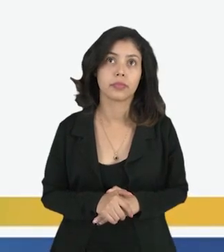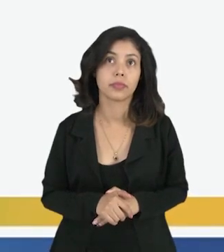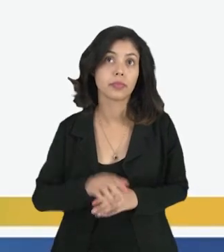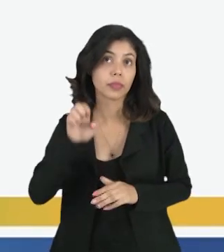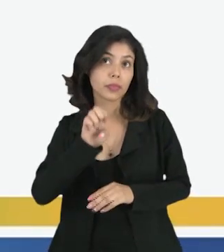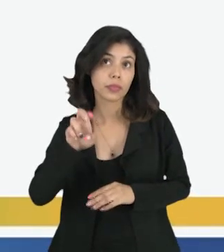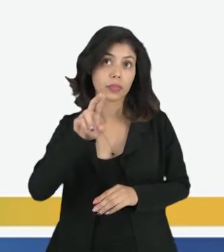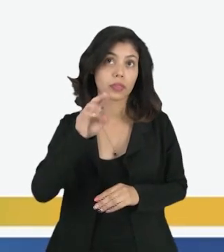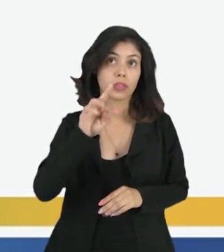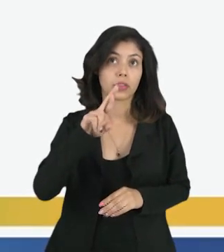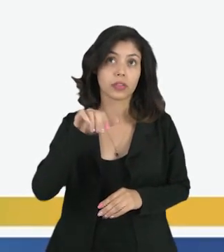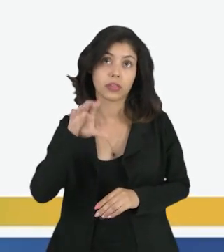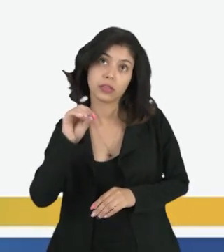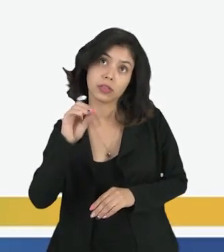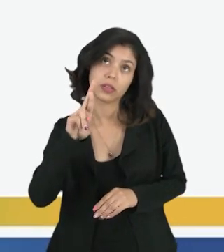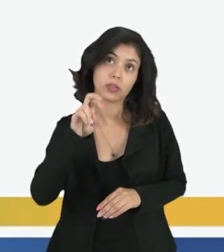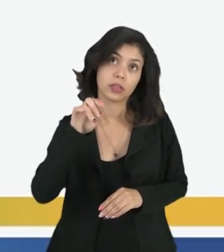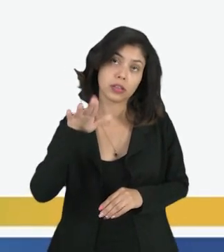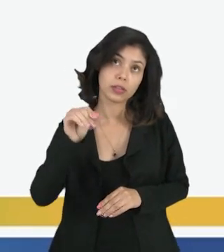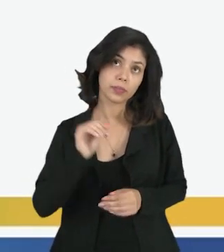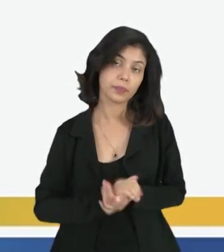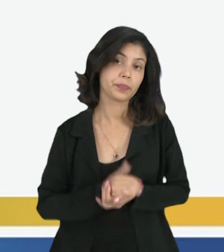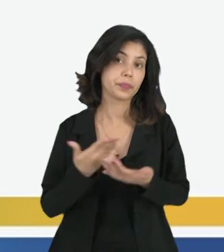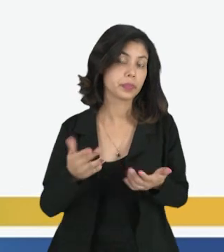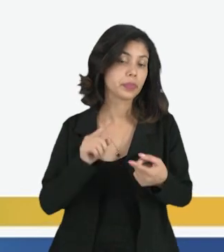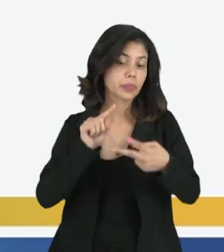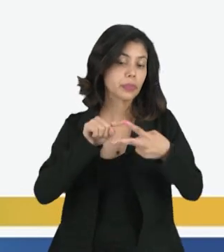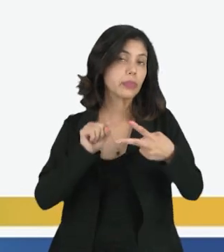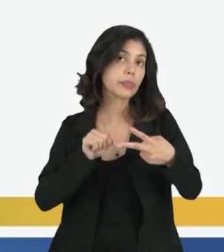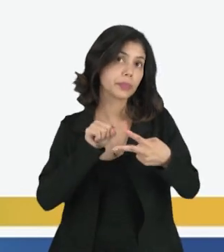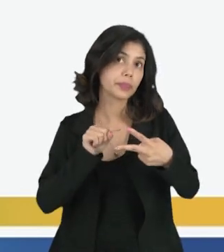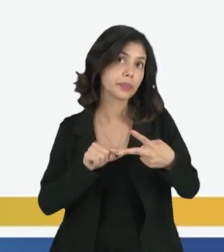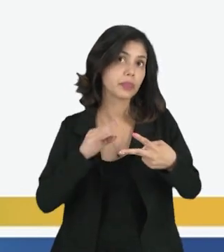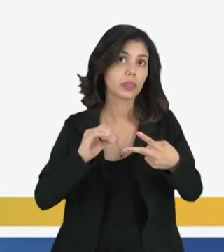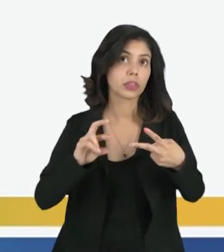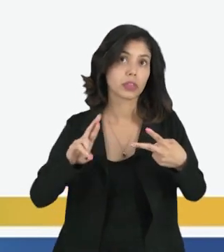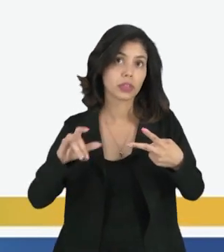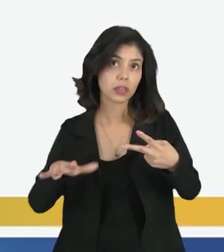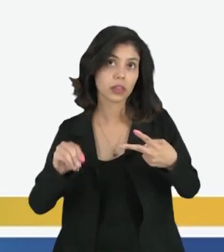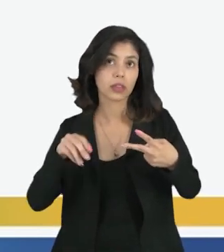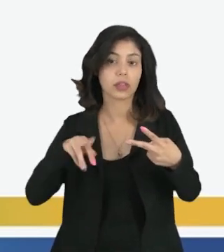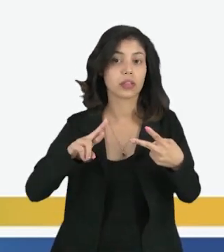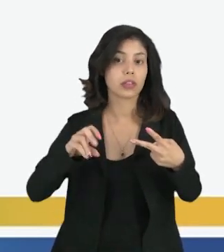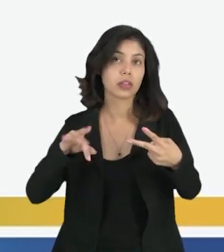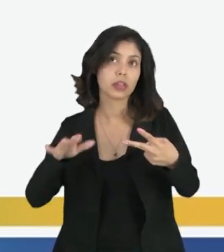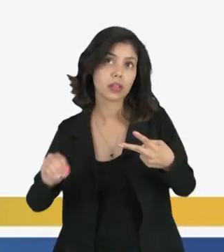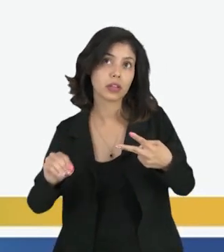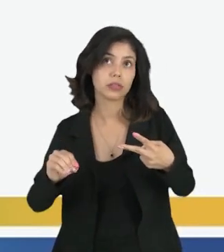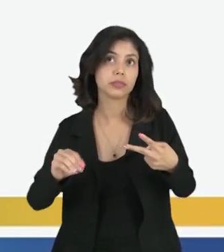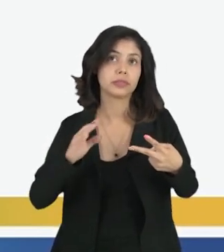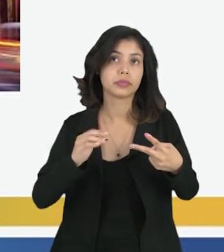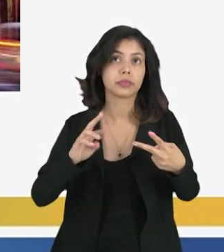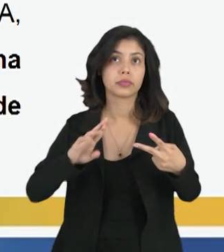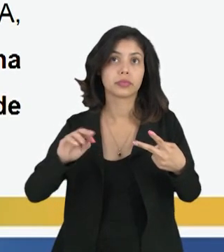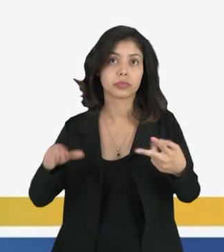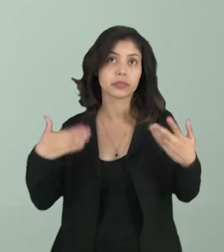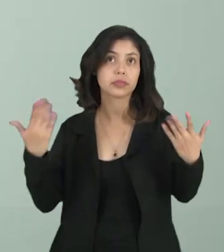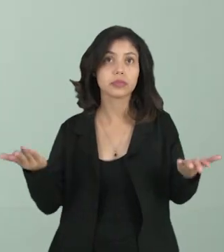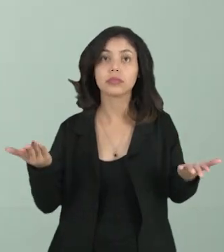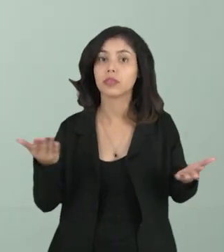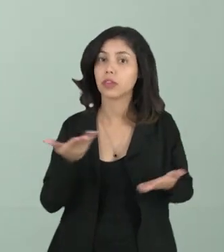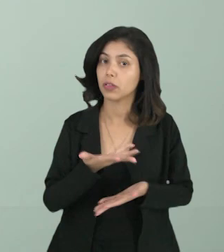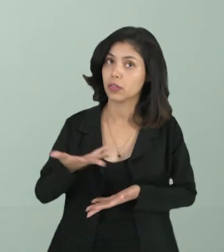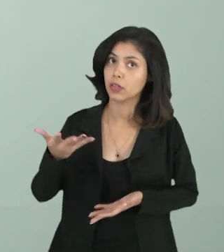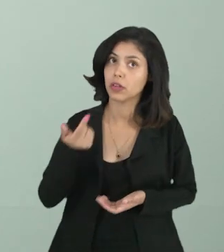Europa Centro-Oriental, Europa Oriental. E aí eu tenho Europa Ocidental, Europa Meridional e Europa Setentrional.